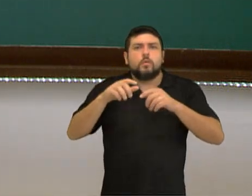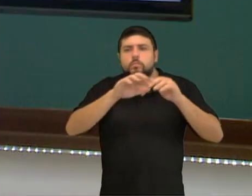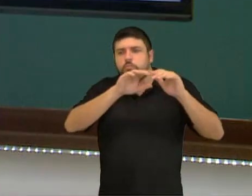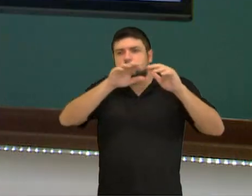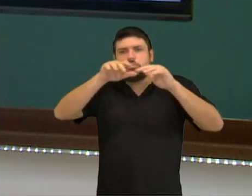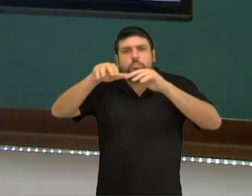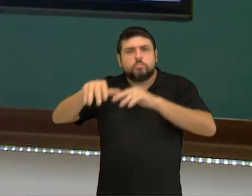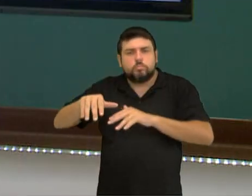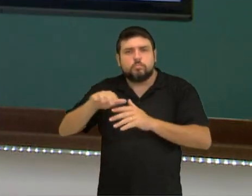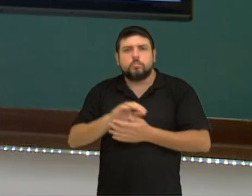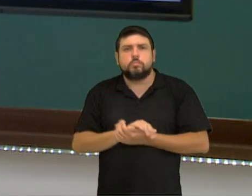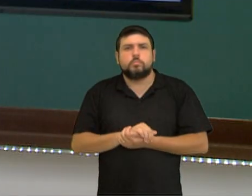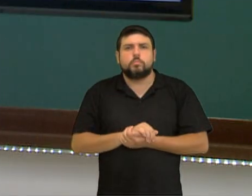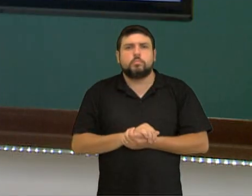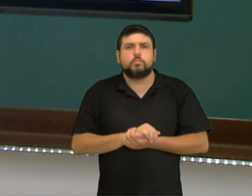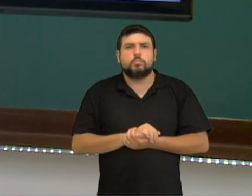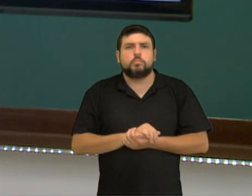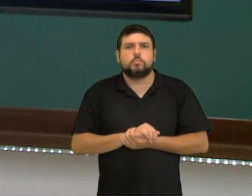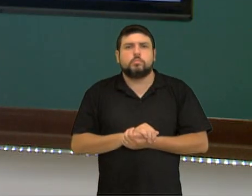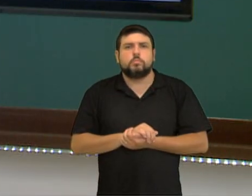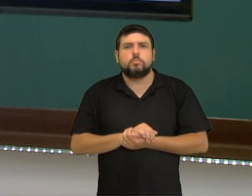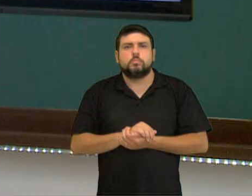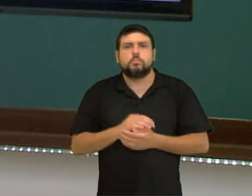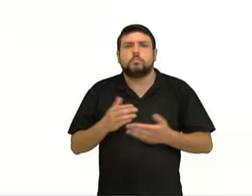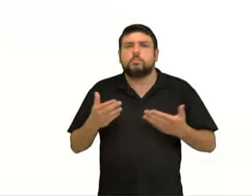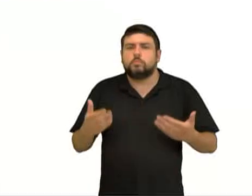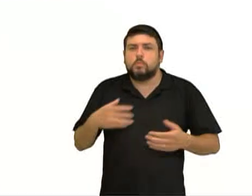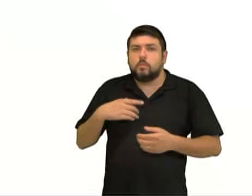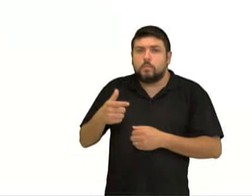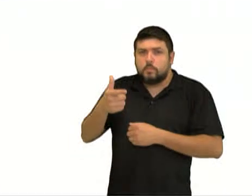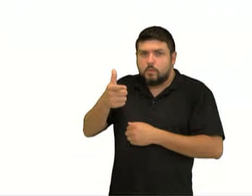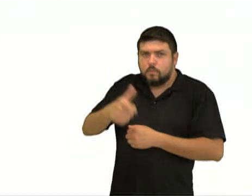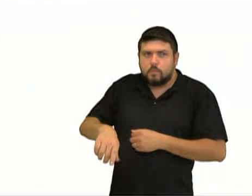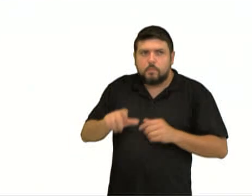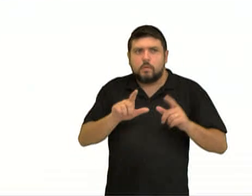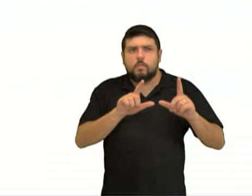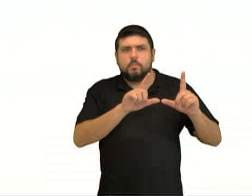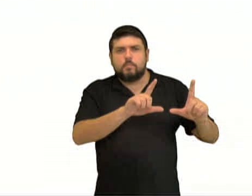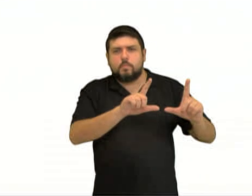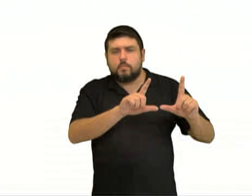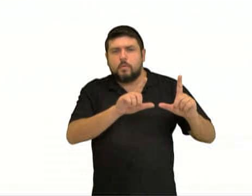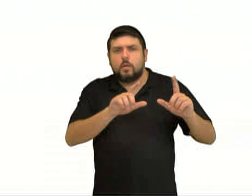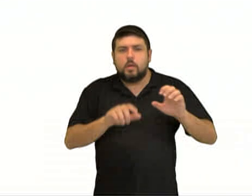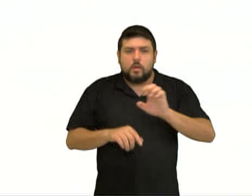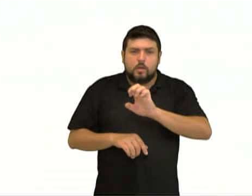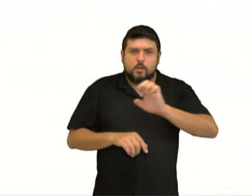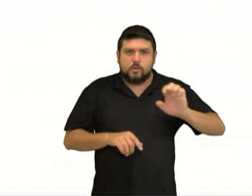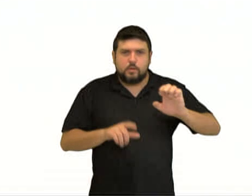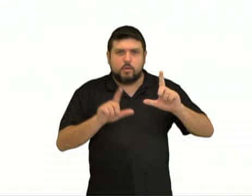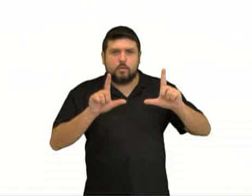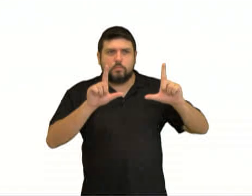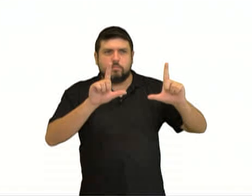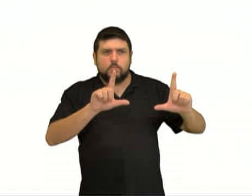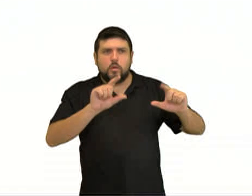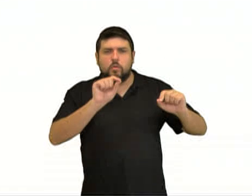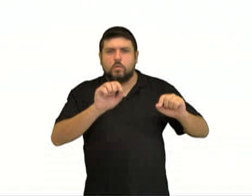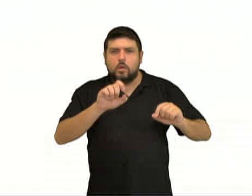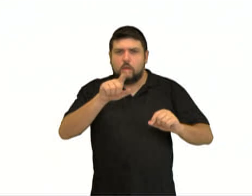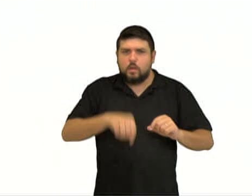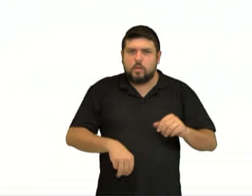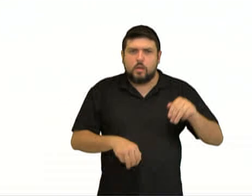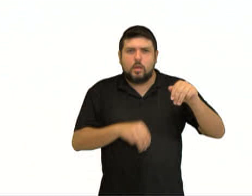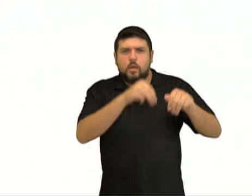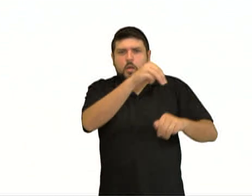havia. Então aqui mais cartazes dessa revolução. Do lado esquerdo, você tem então esse cartaz mostrando as siglas com